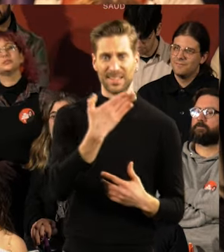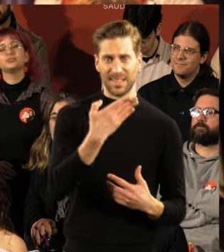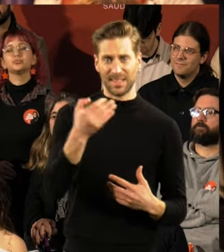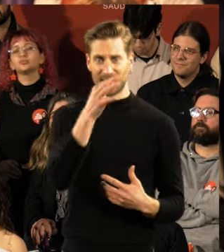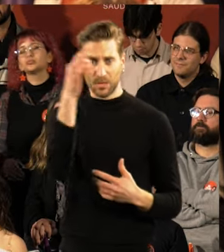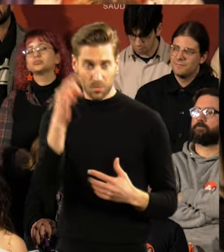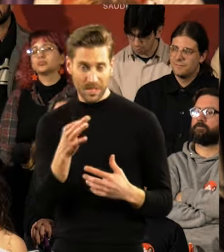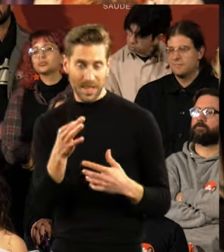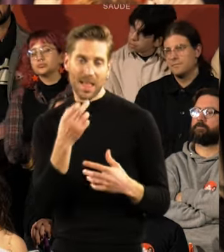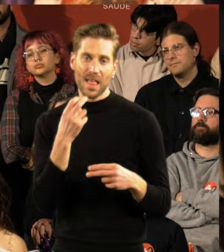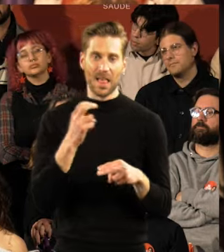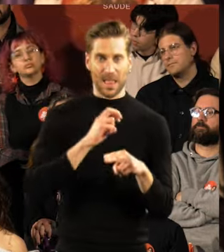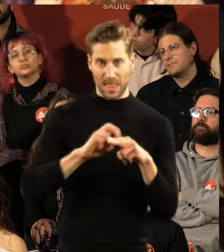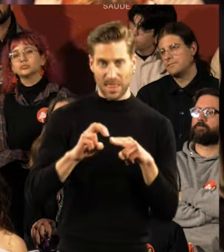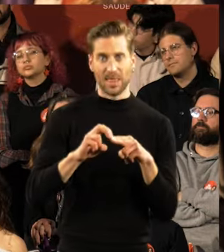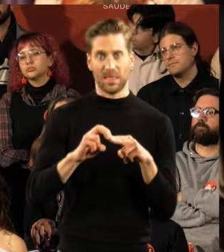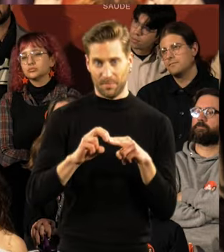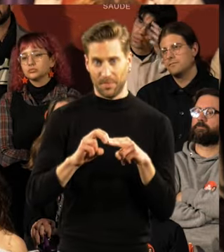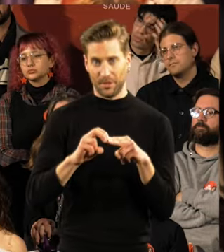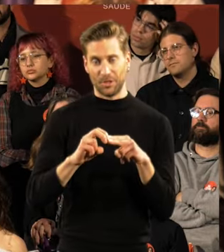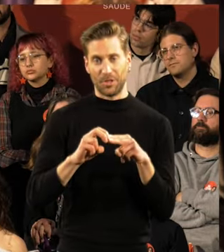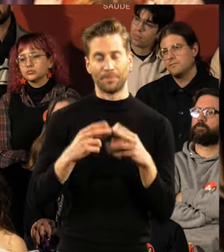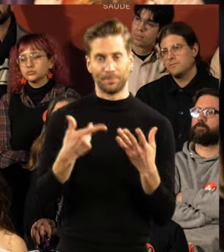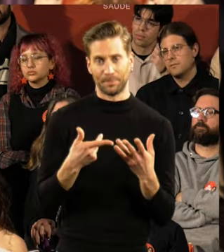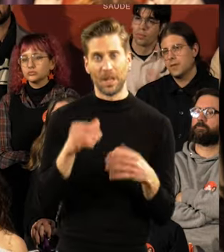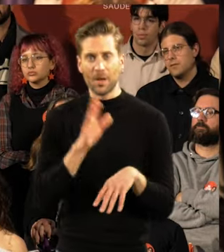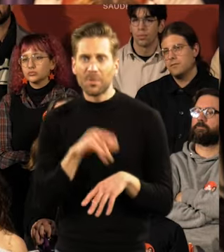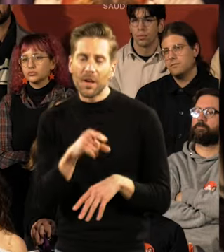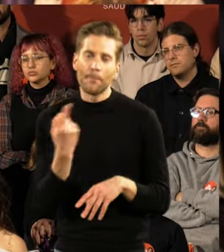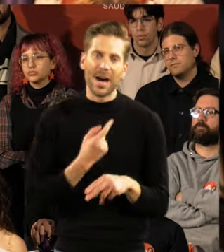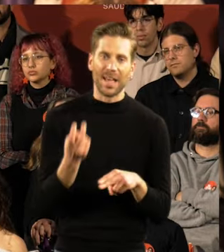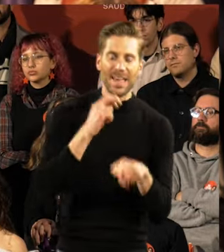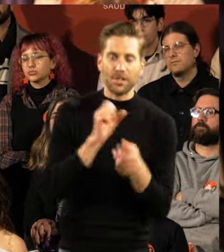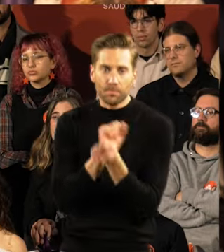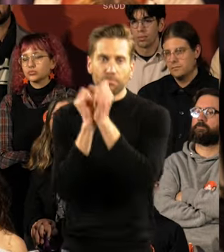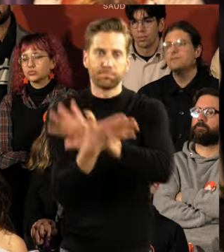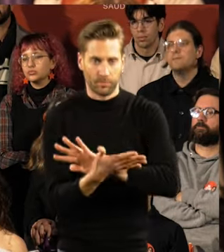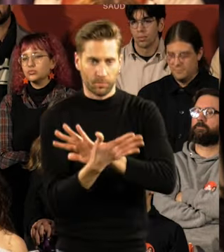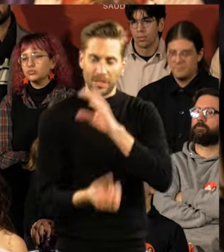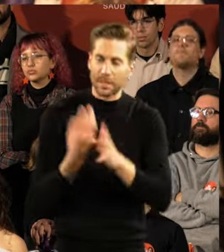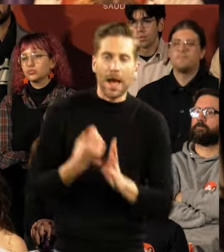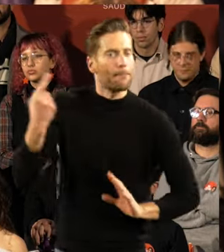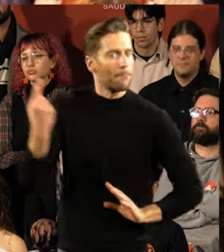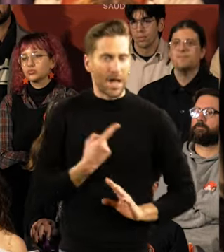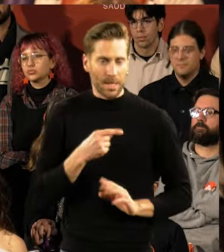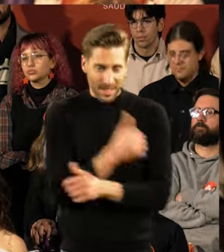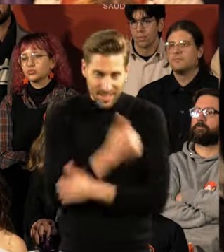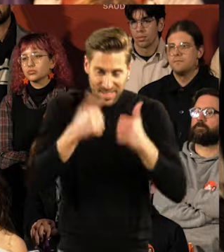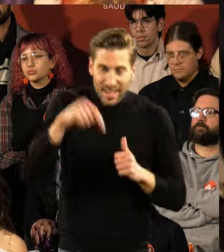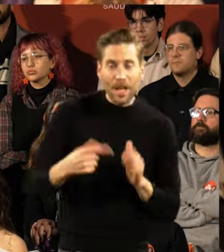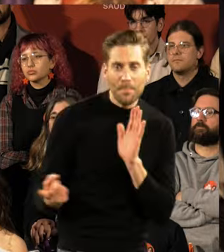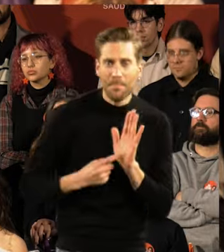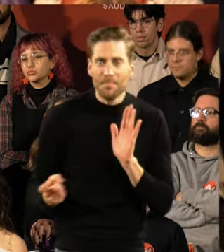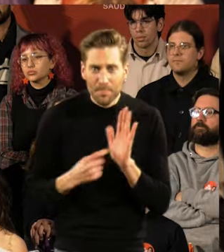75% da energia. E é por isso que temos que ser capazes de produzir energia renovável também aqui, também nas cidades.